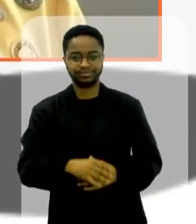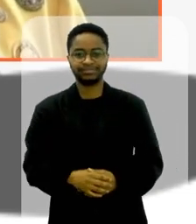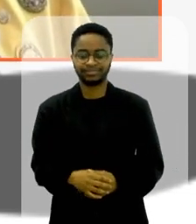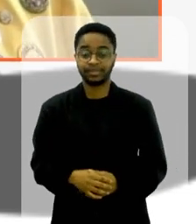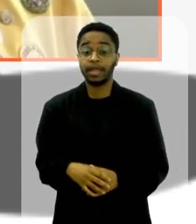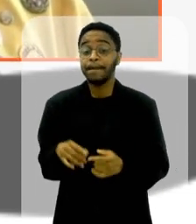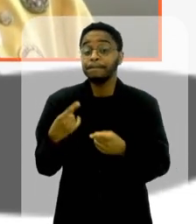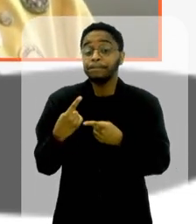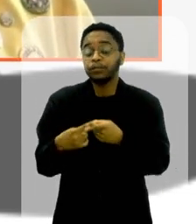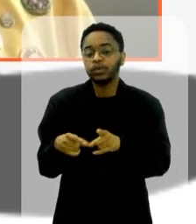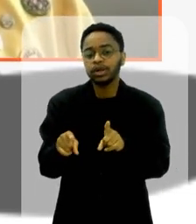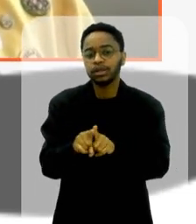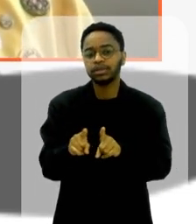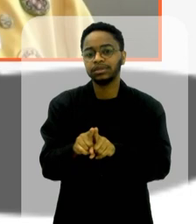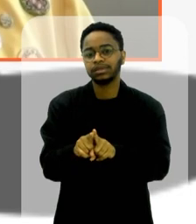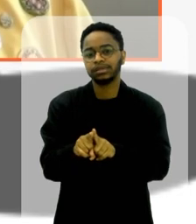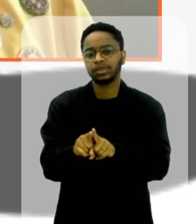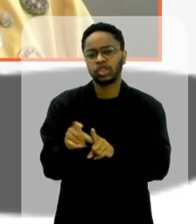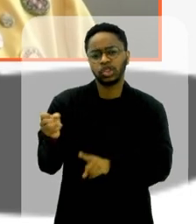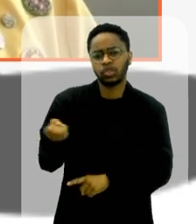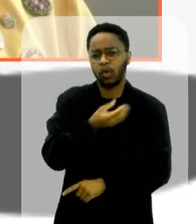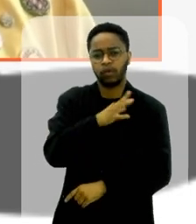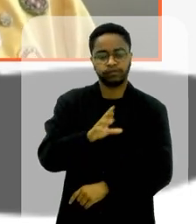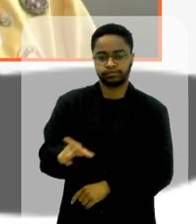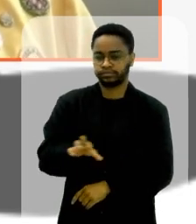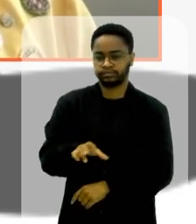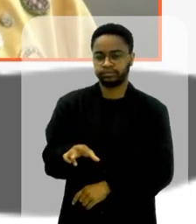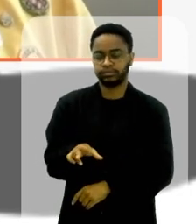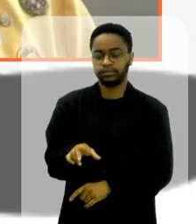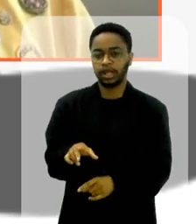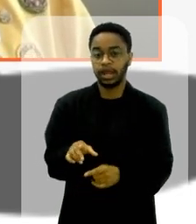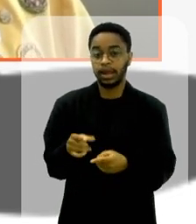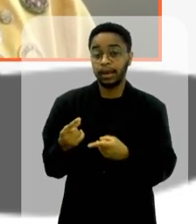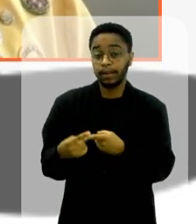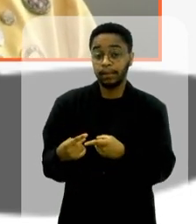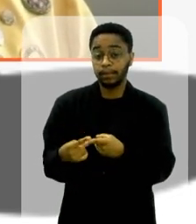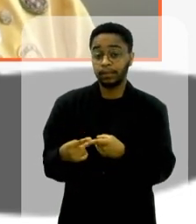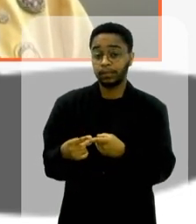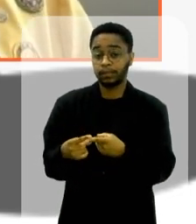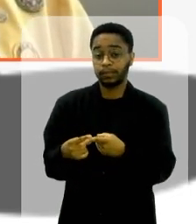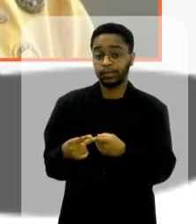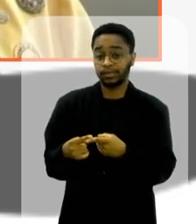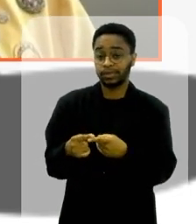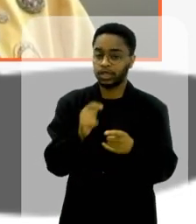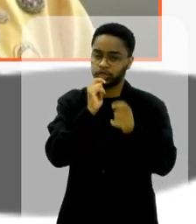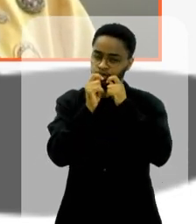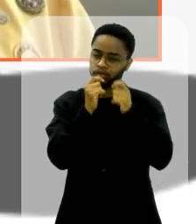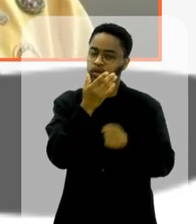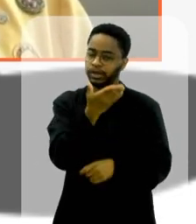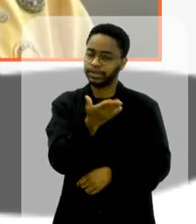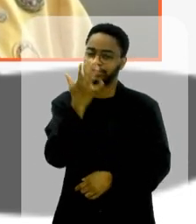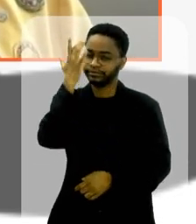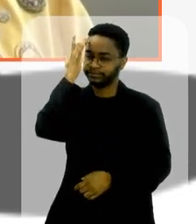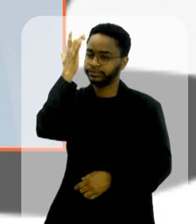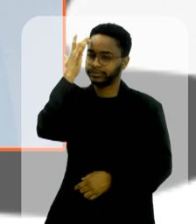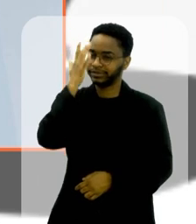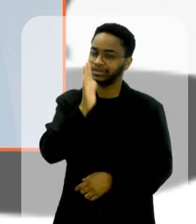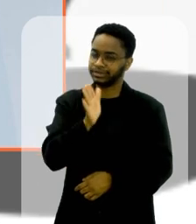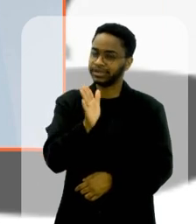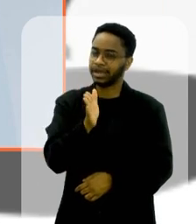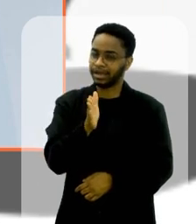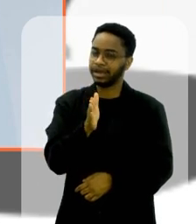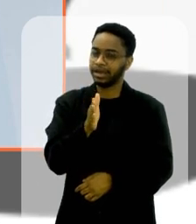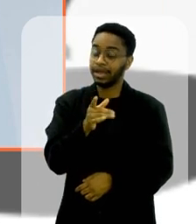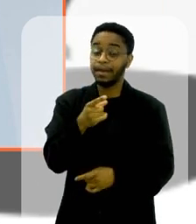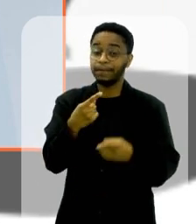empolgado. Até porque isso não é novidade nenhuma para nossa ilustre jornalista, porque ela acabou